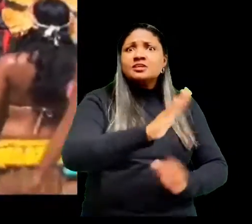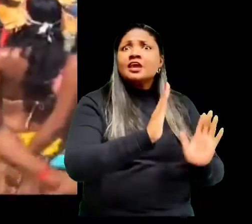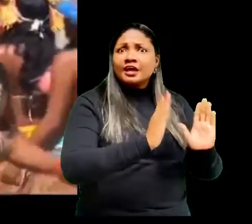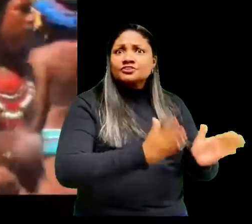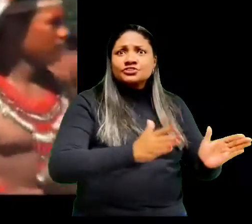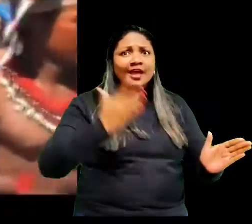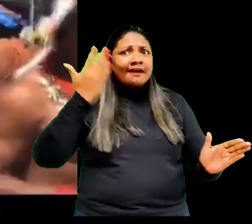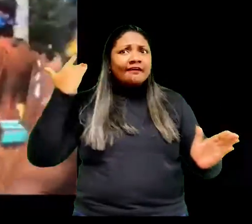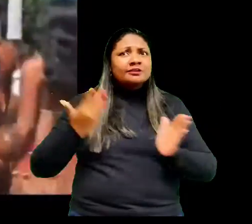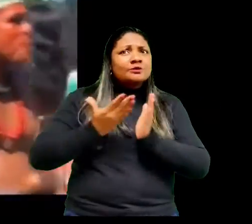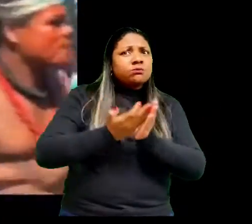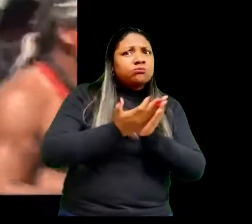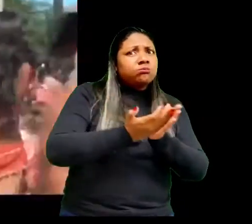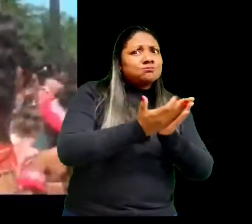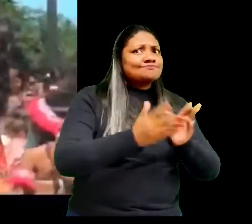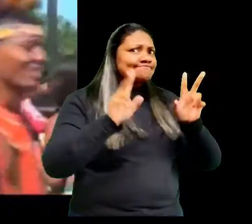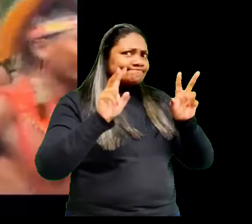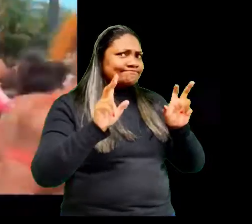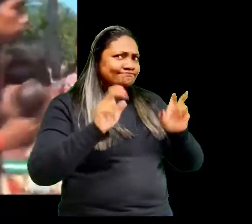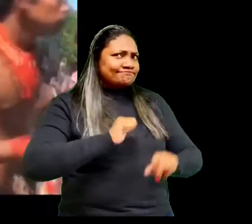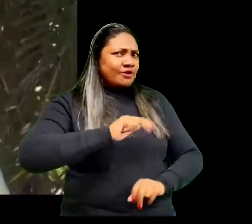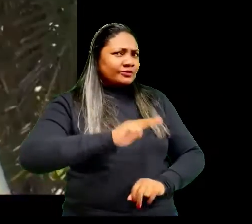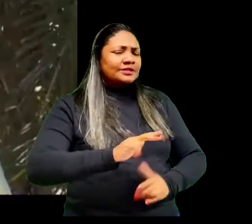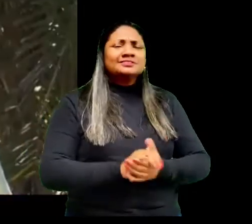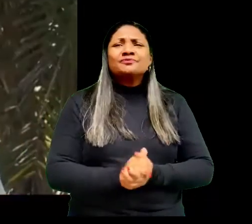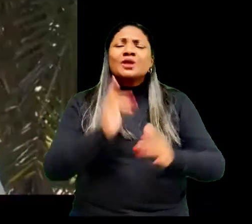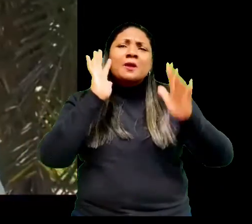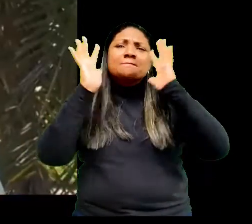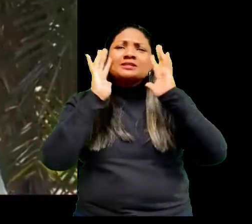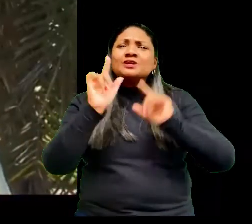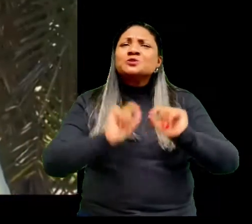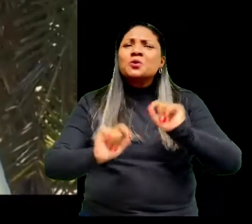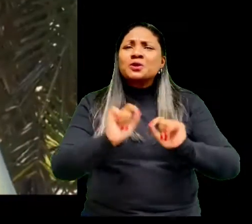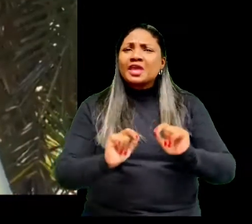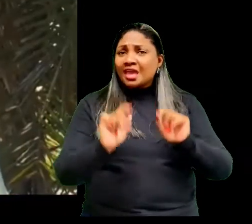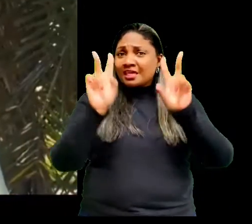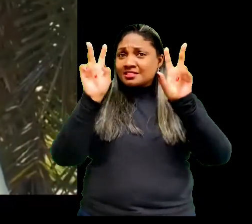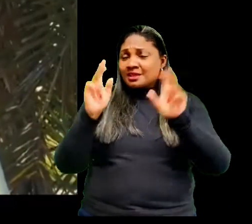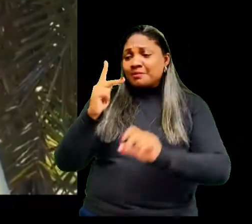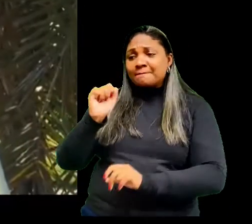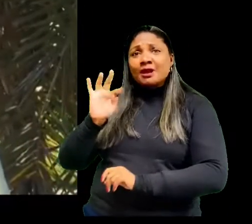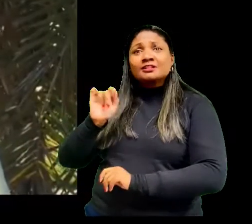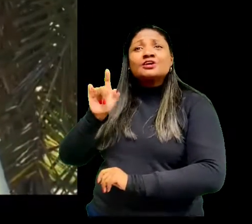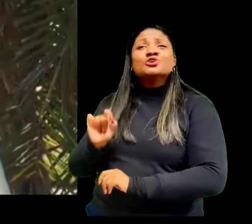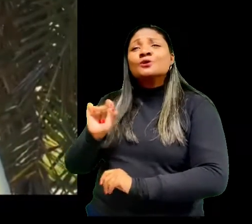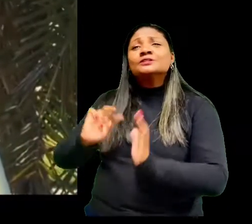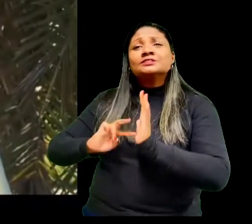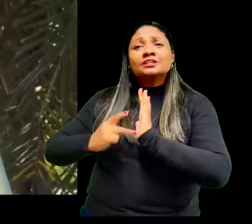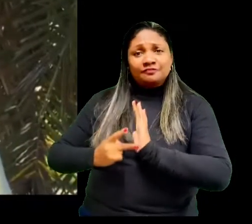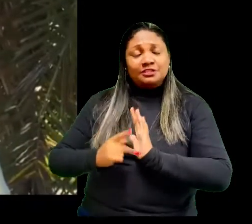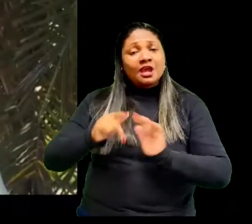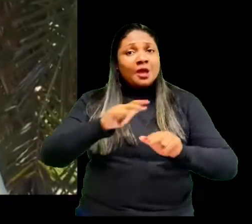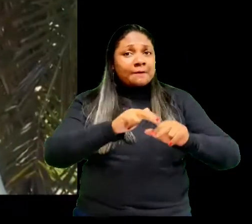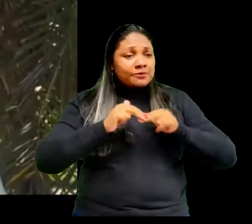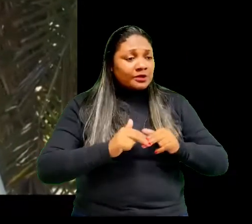dos nossos descobridores, entre aspas. Primeiro que pensarmos a ideia desse etnônimo pataxó, ou seja, ele é resultado